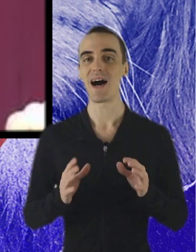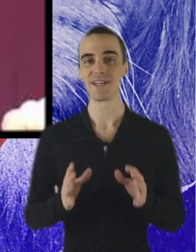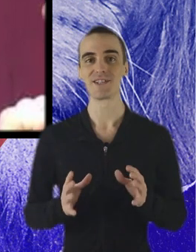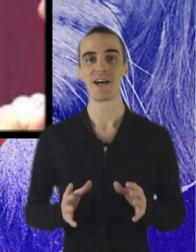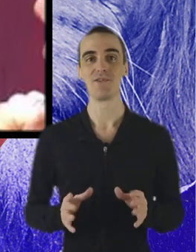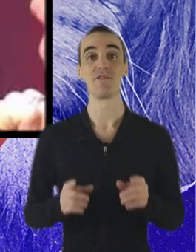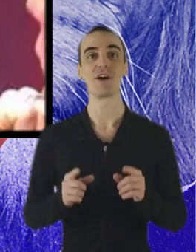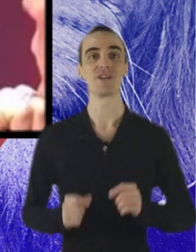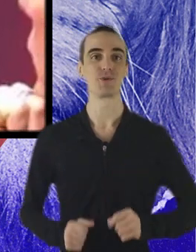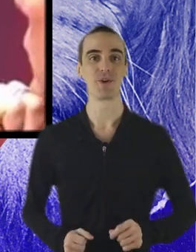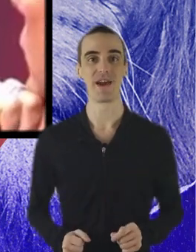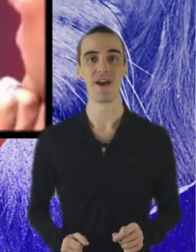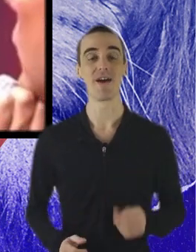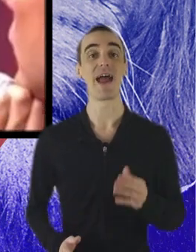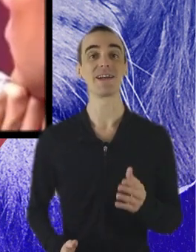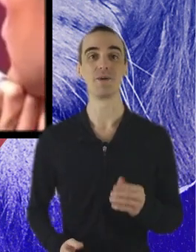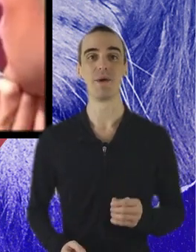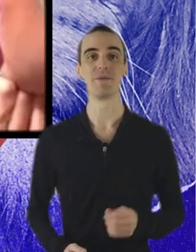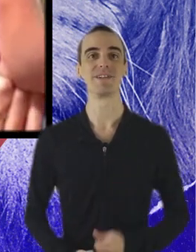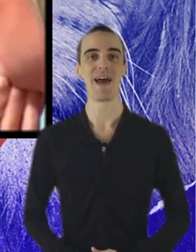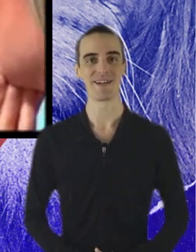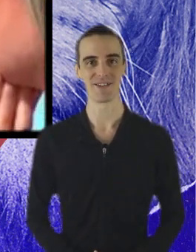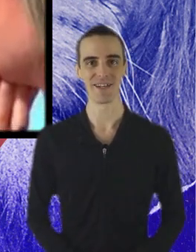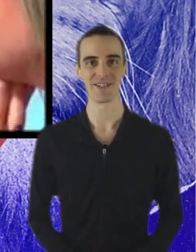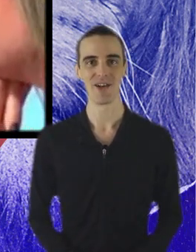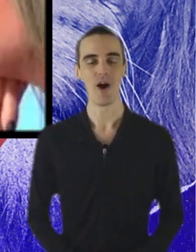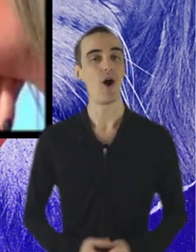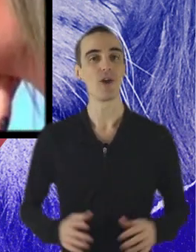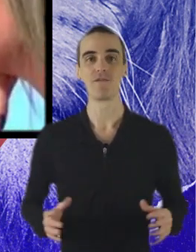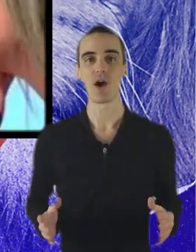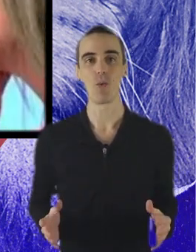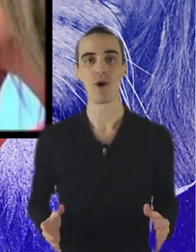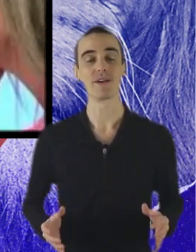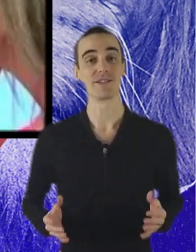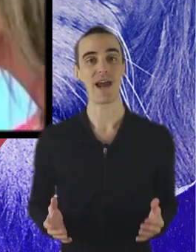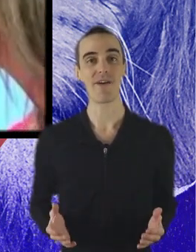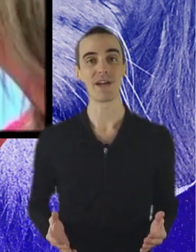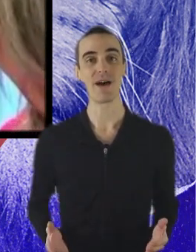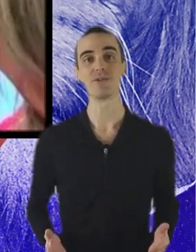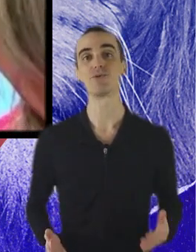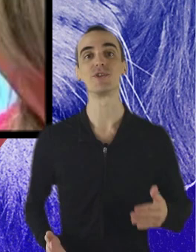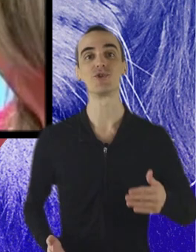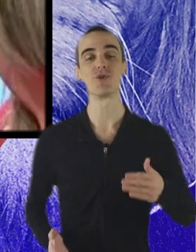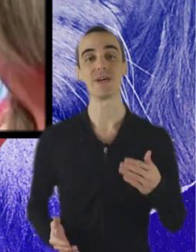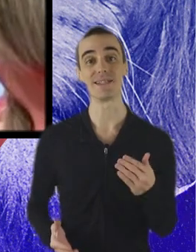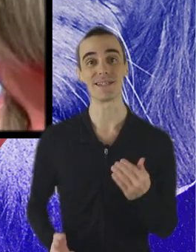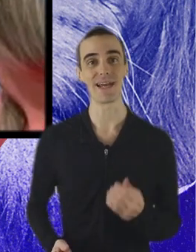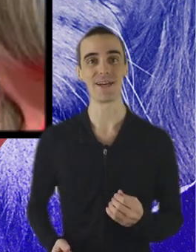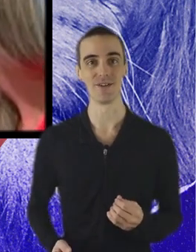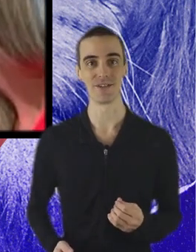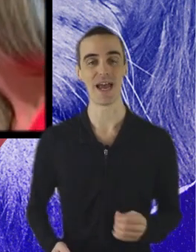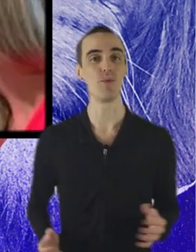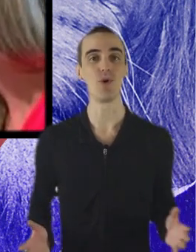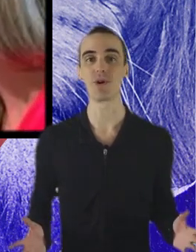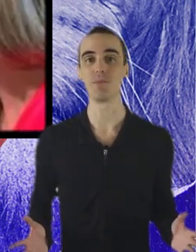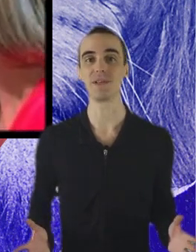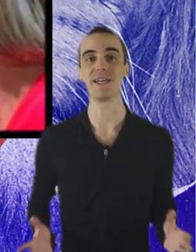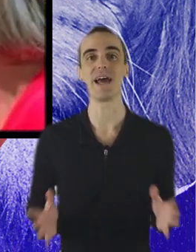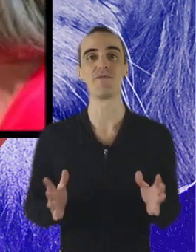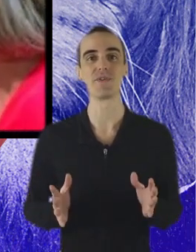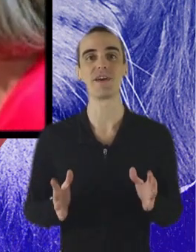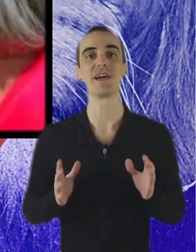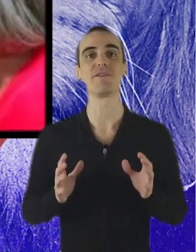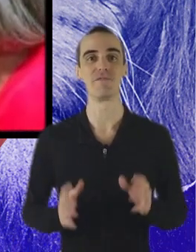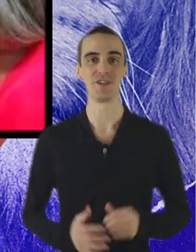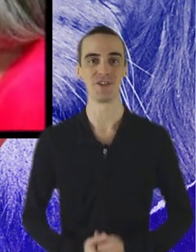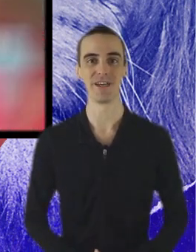quem deveria ser o líder, e disse: "Na minha opinião, o melhor time da janela foi o Fortaleza, com os reforços que chegaram. Vojvoda conseguiu